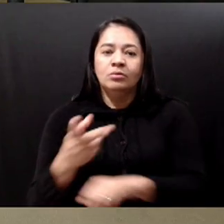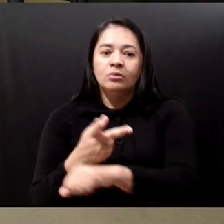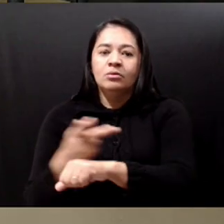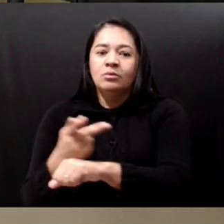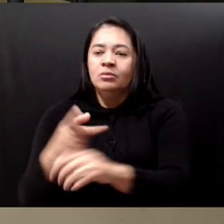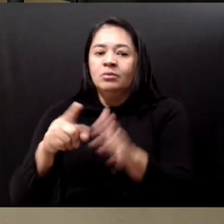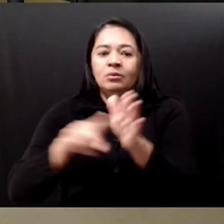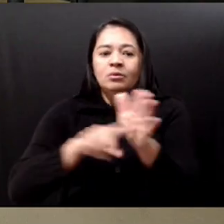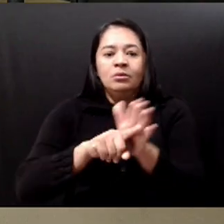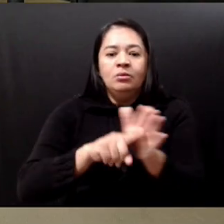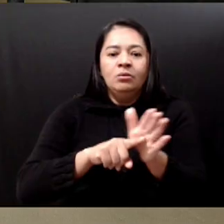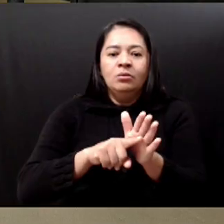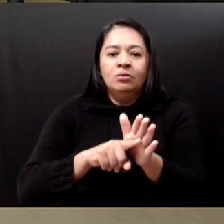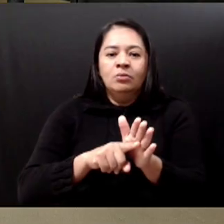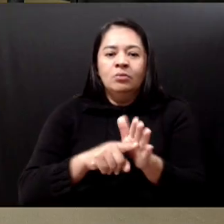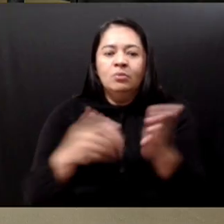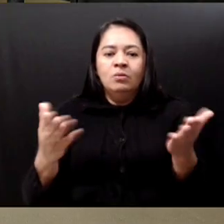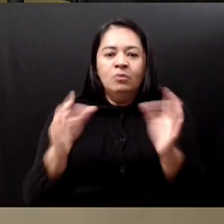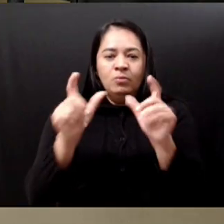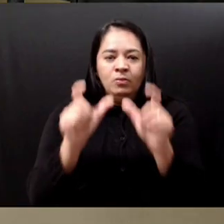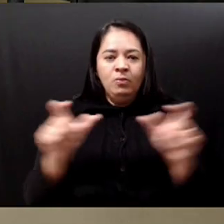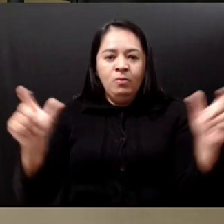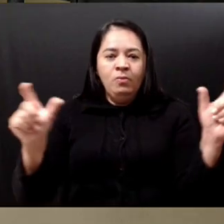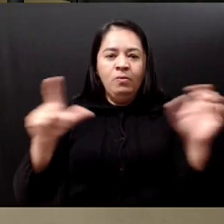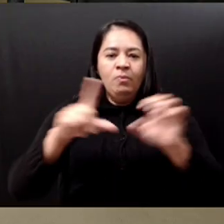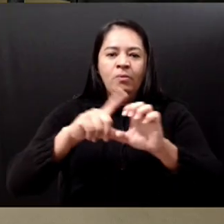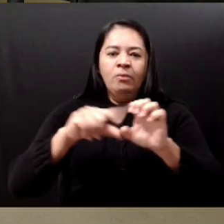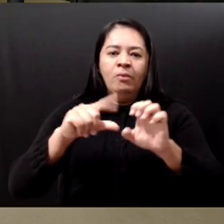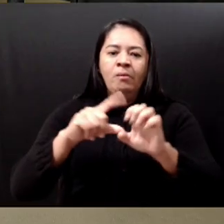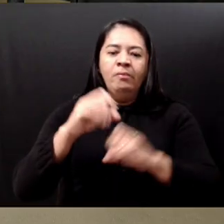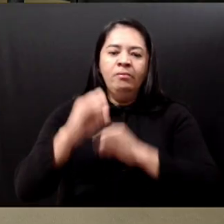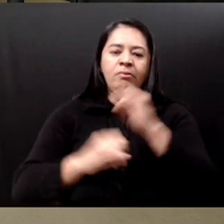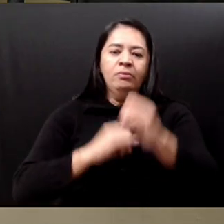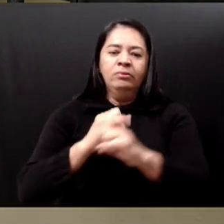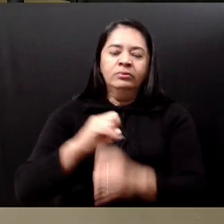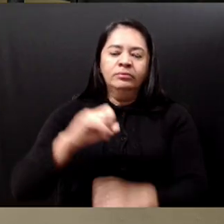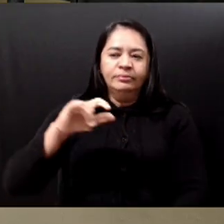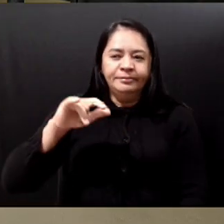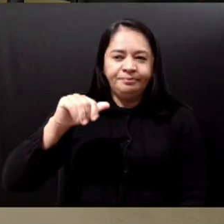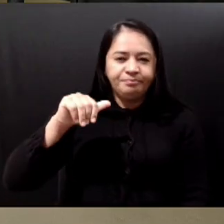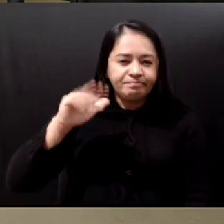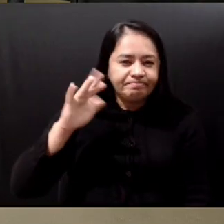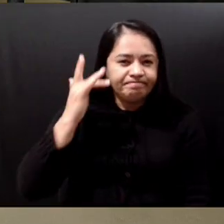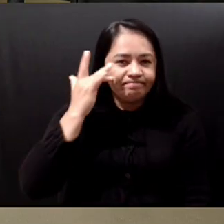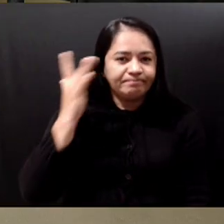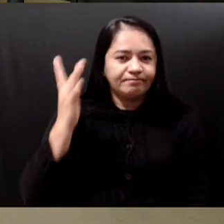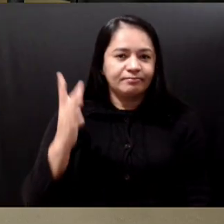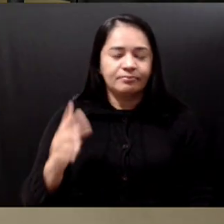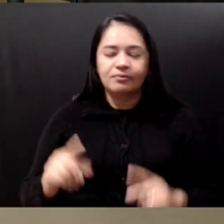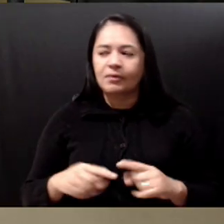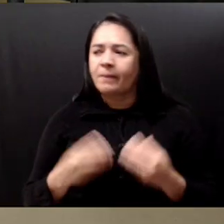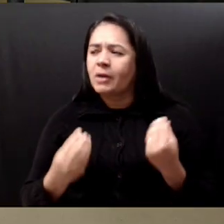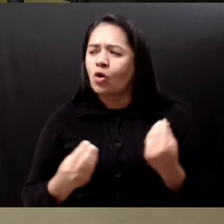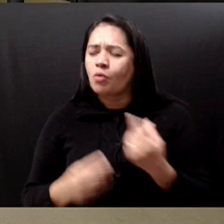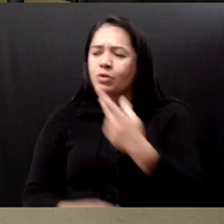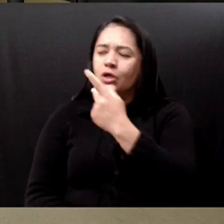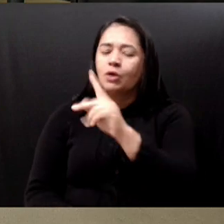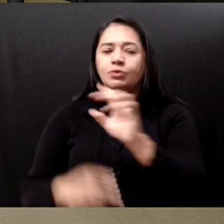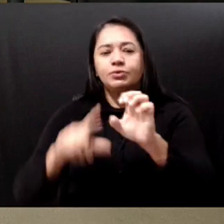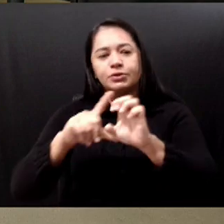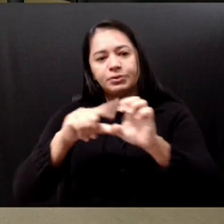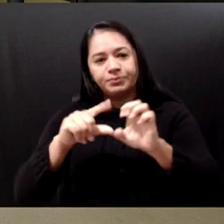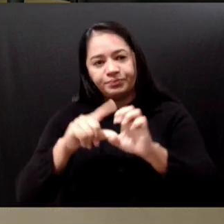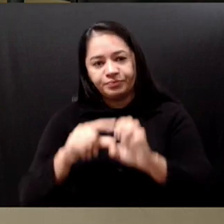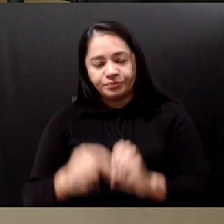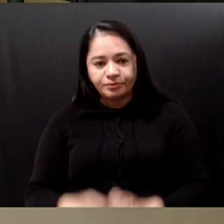veio essa frase, empreender no digital é mais fácil, né? Mas como é que está sendo o seu Ó, empreendimento? eu acho que ele é mais fácil de